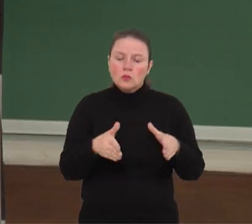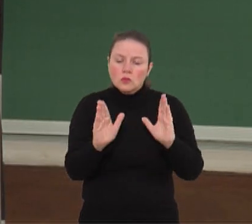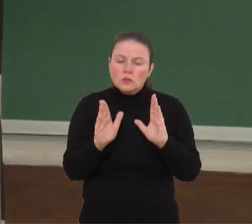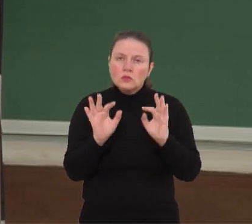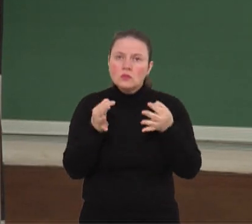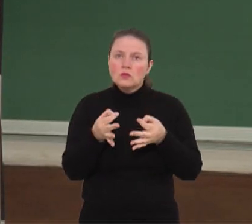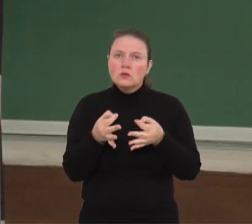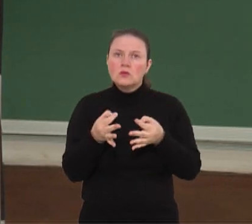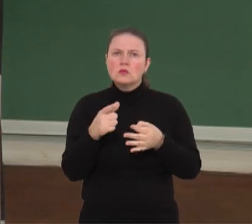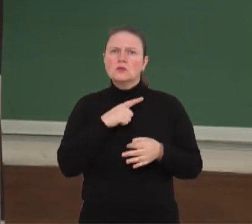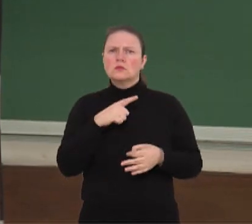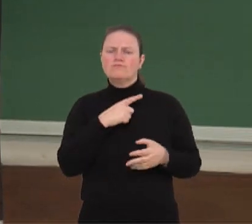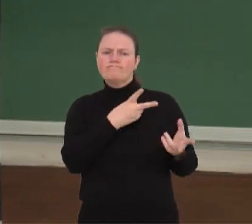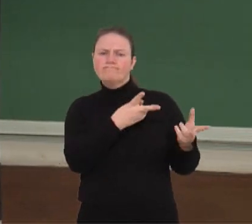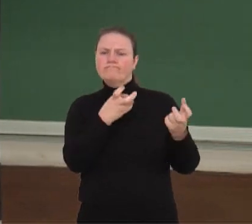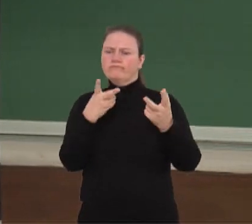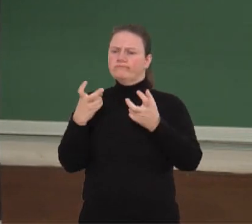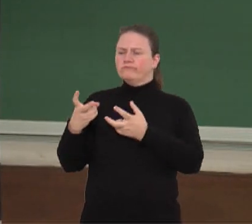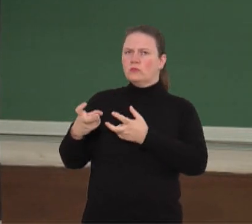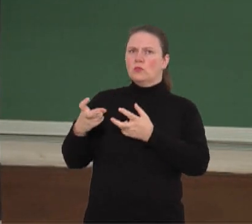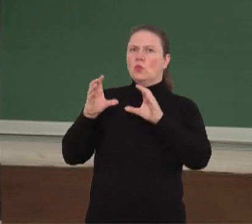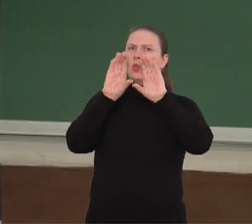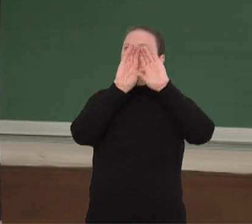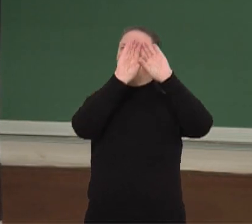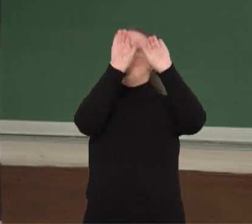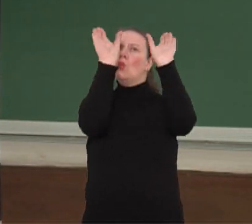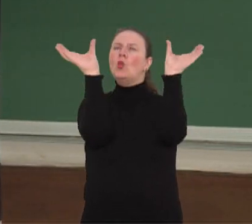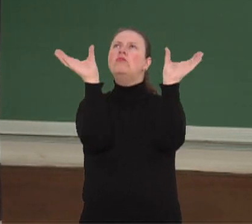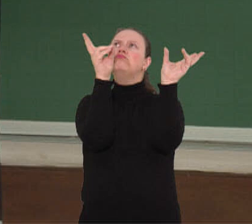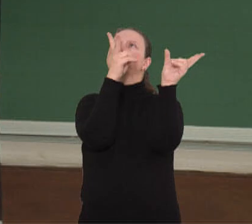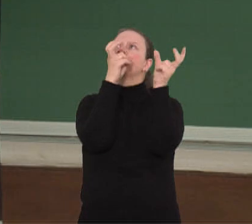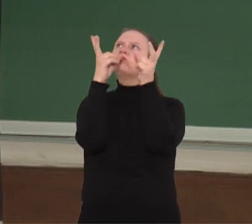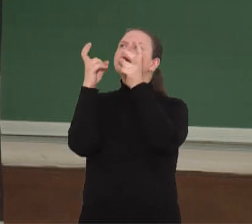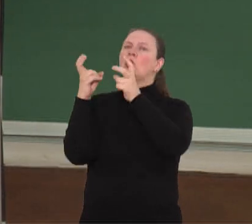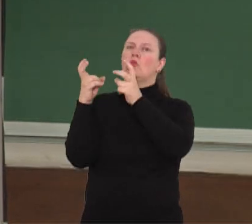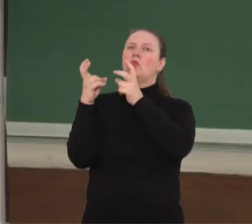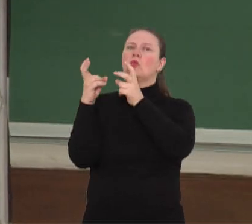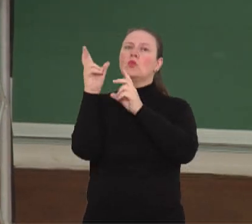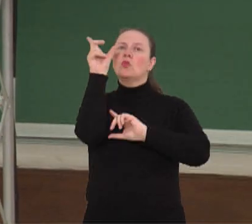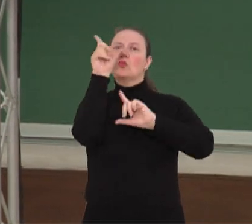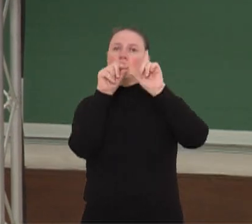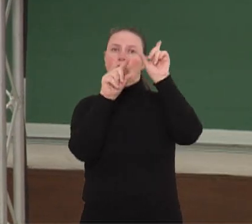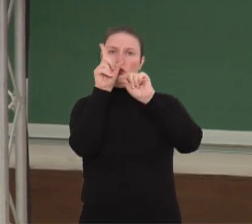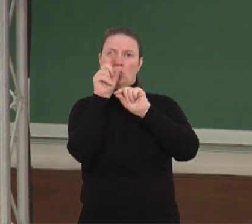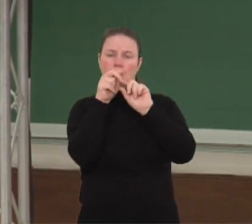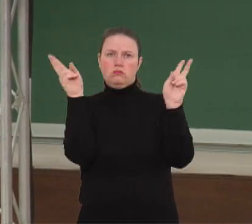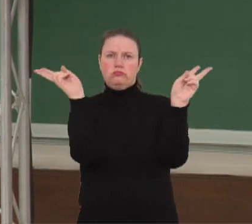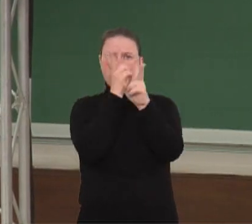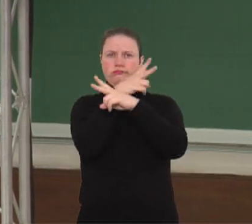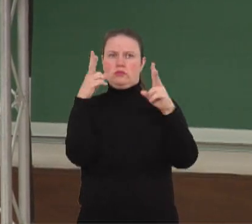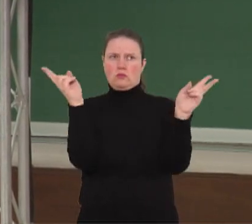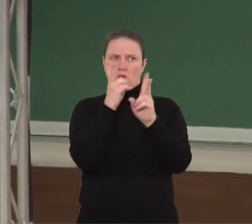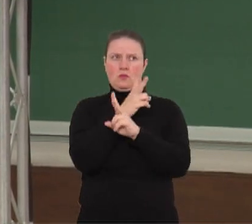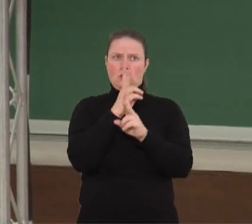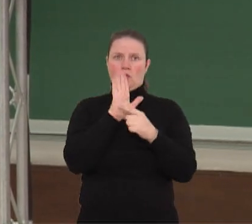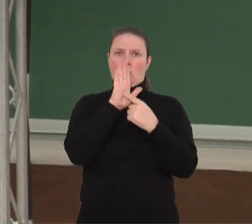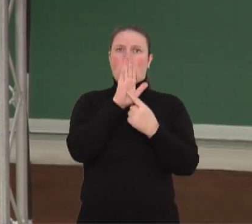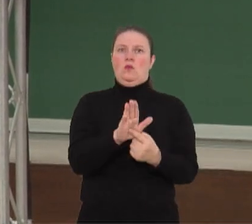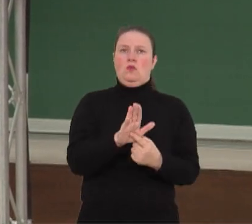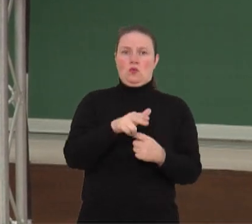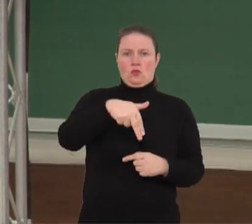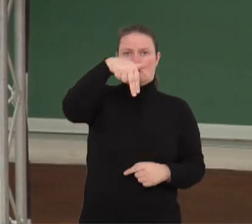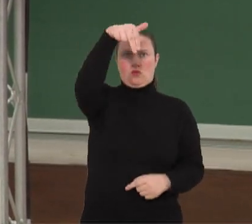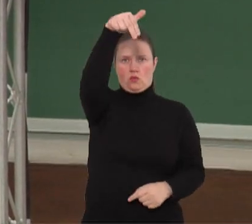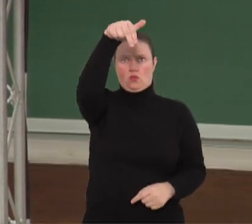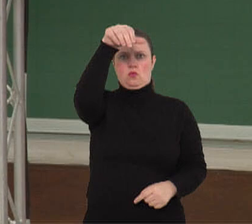Os índios tinham uma percepção muito interessante do céu. Quando eles chegavam nessa rosa dos ventos, ela mostrava os 4 pontos cardeais,